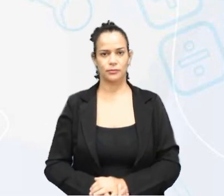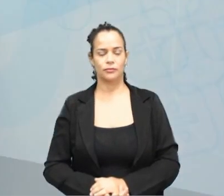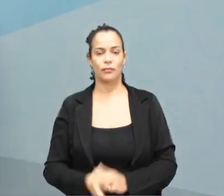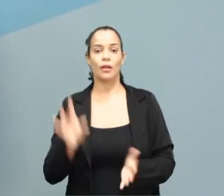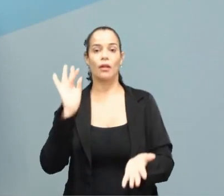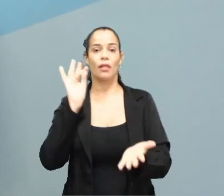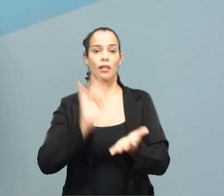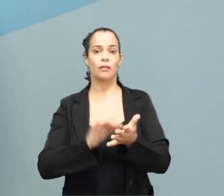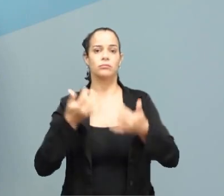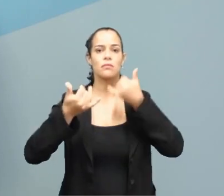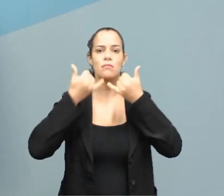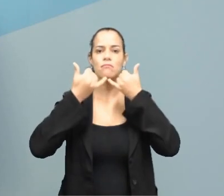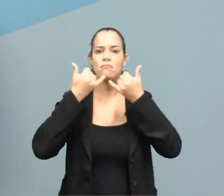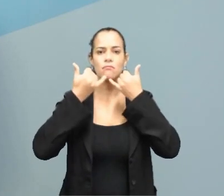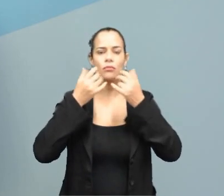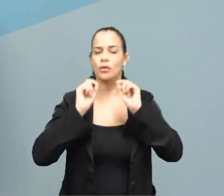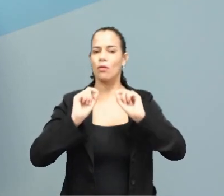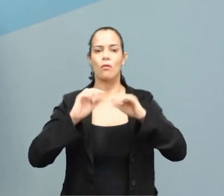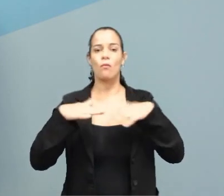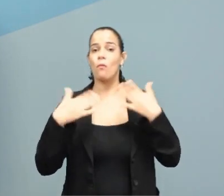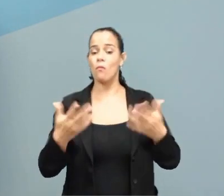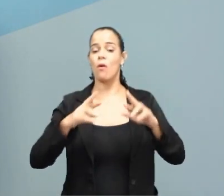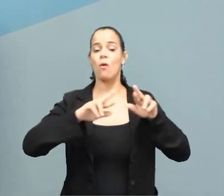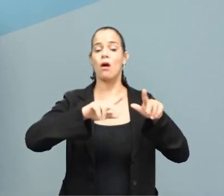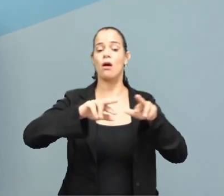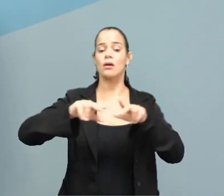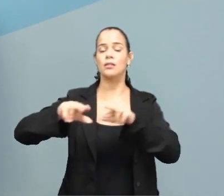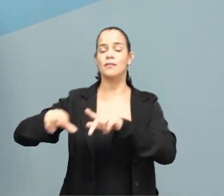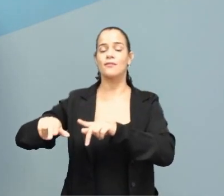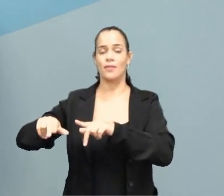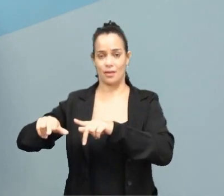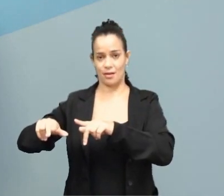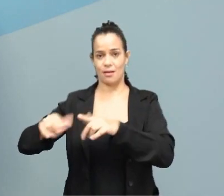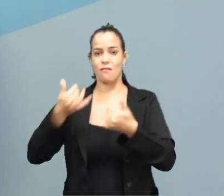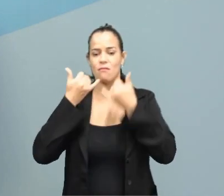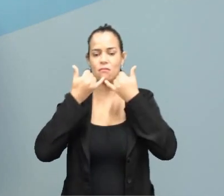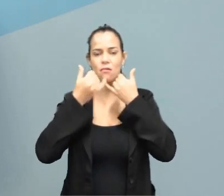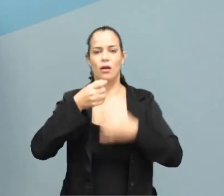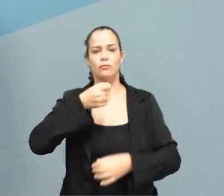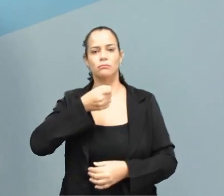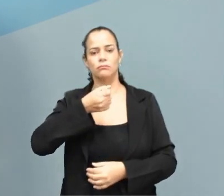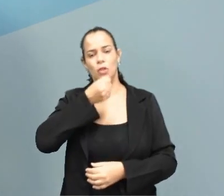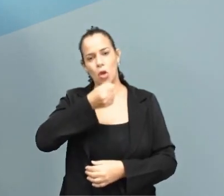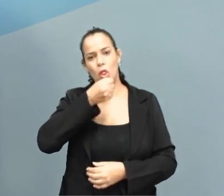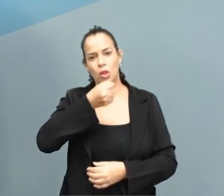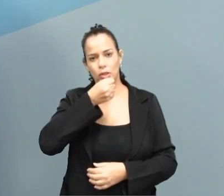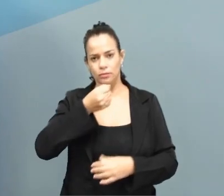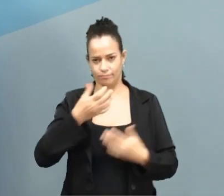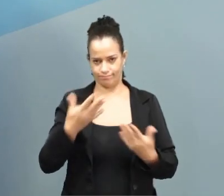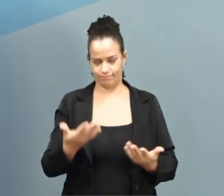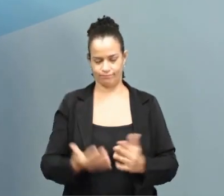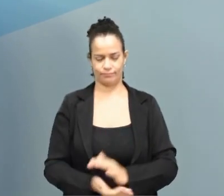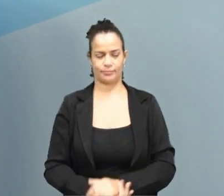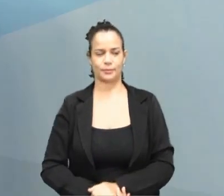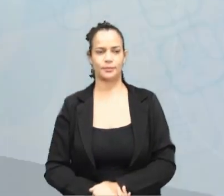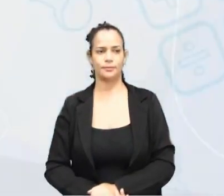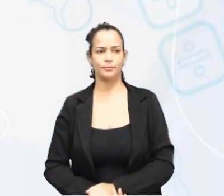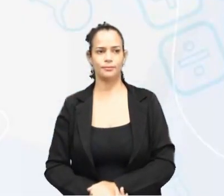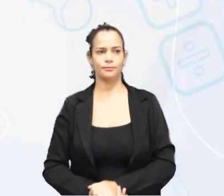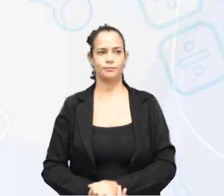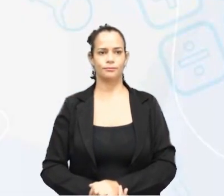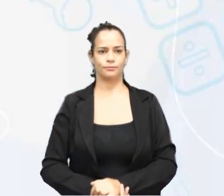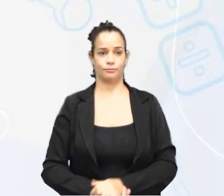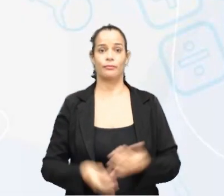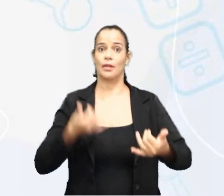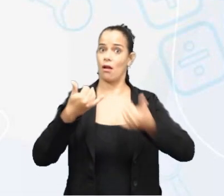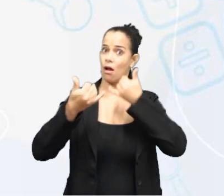a notícia, qual é a diferença entre uma reportagem e uma notícia. Vejamos. Já a